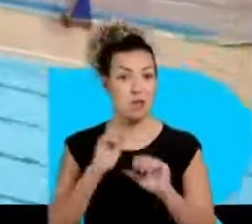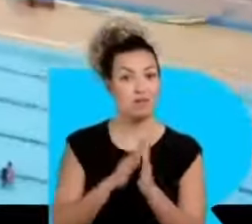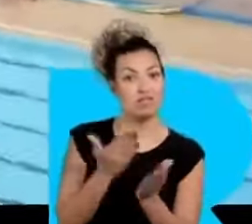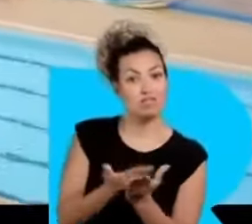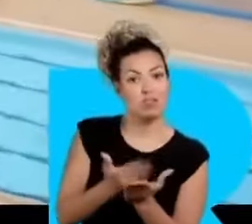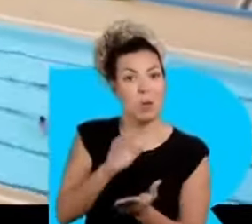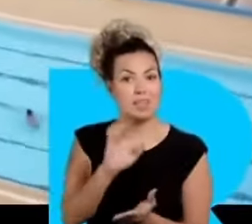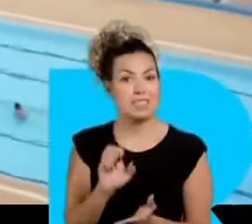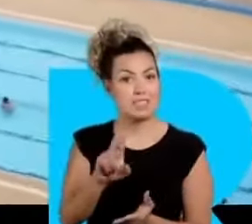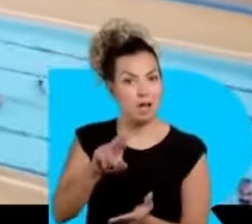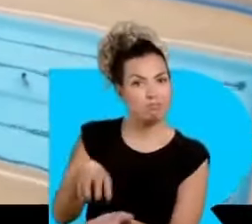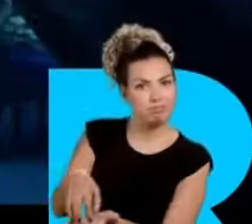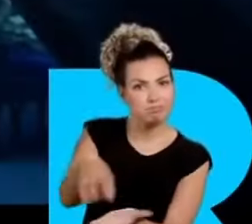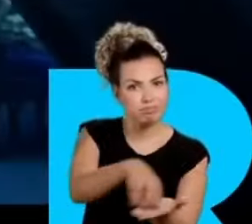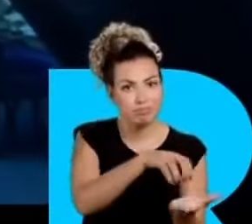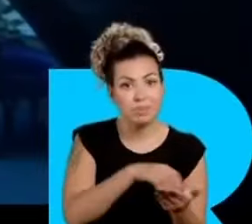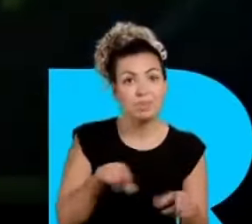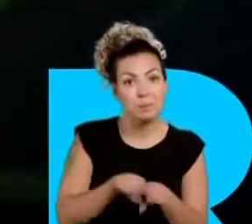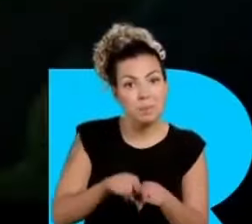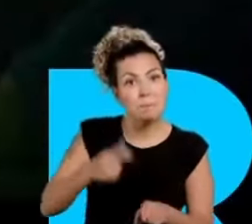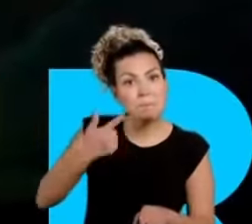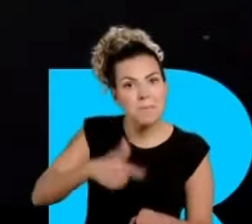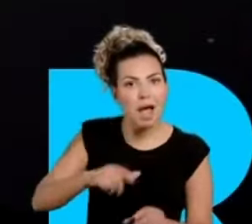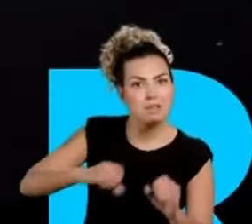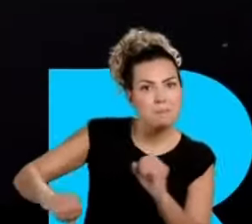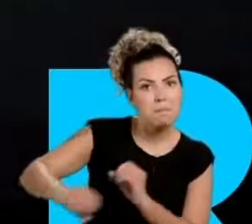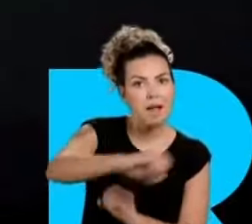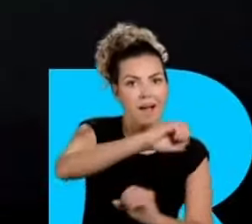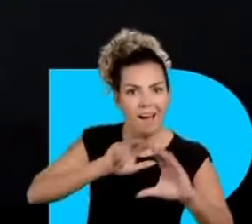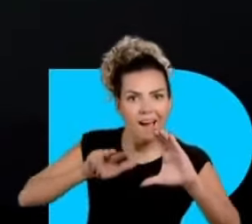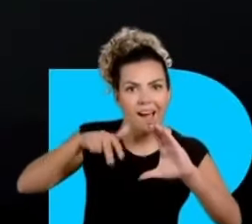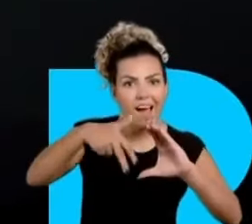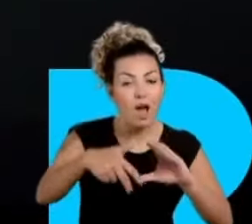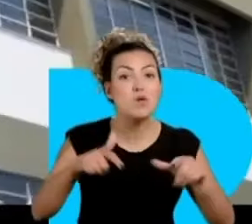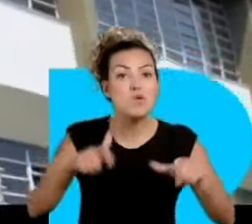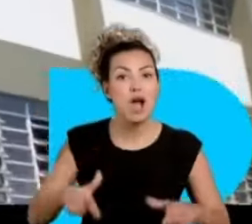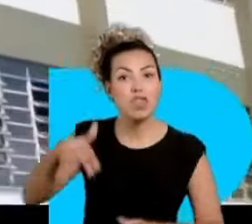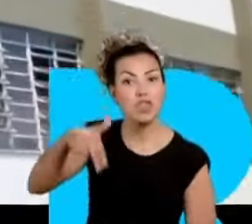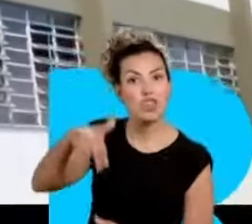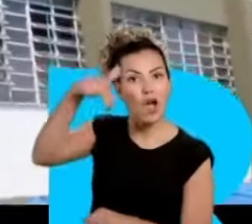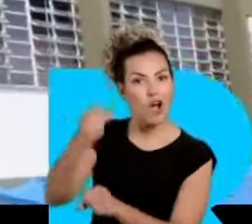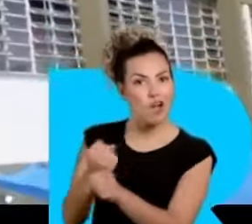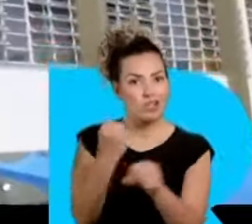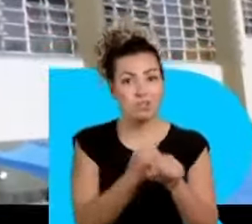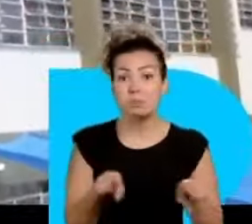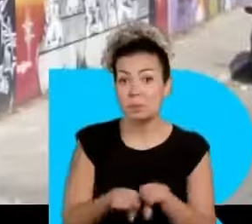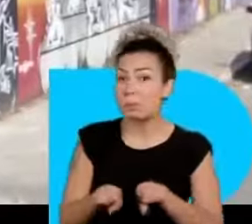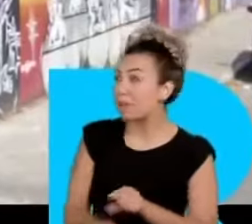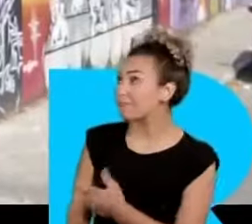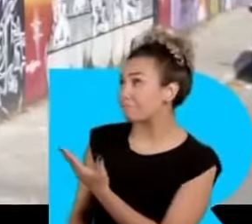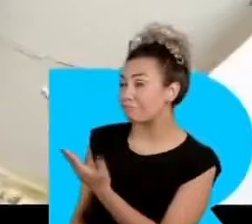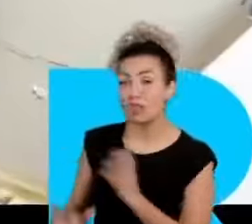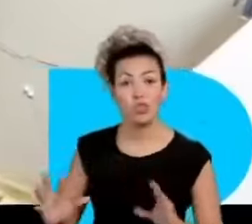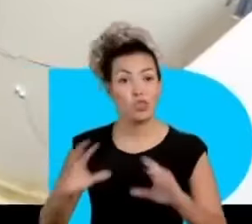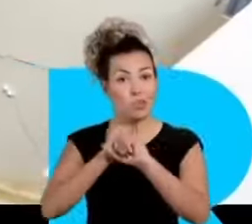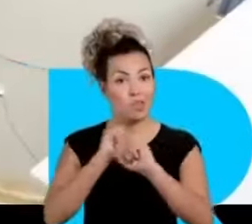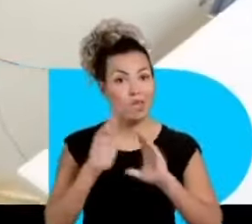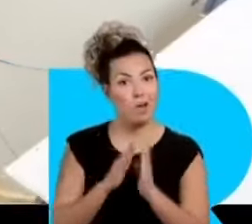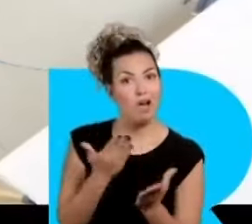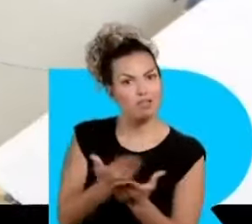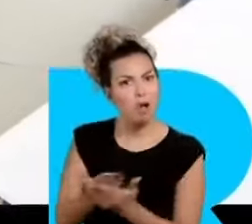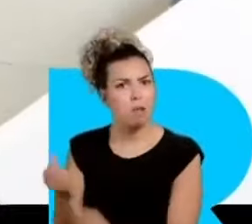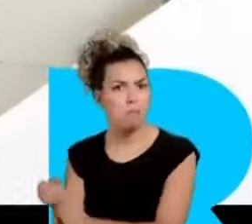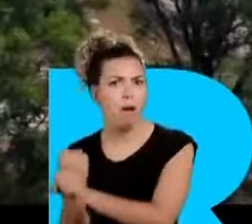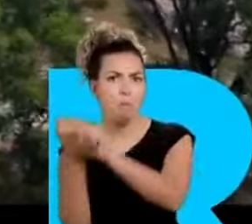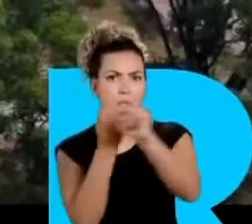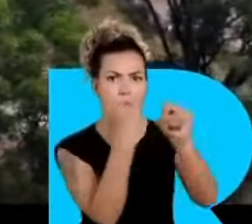10 novos céus na cidade de São Paulo. Eu vou entregar também o planetário na Zona Norte. Reformar mais